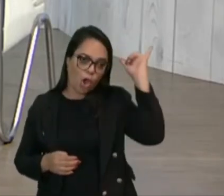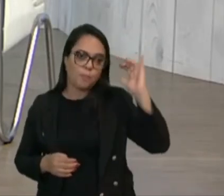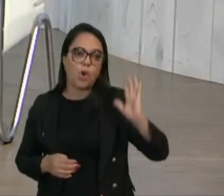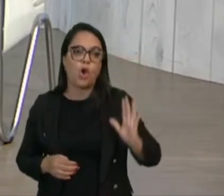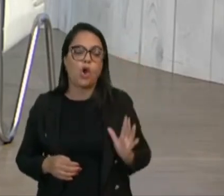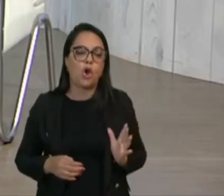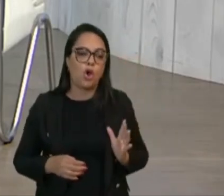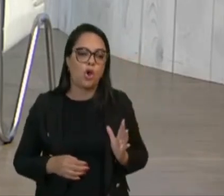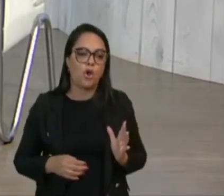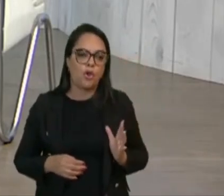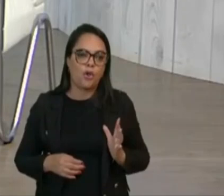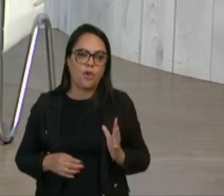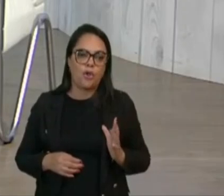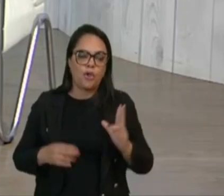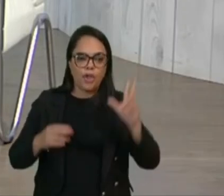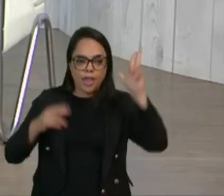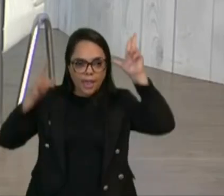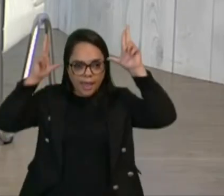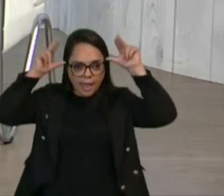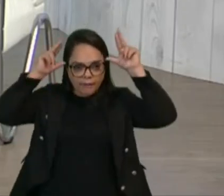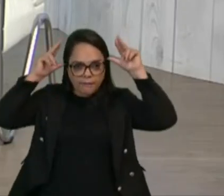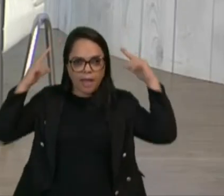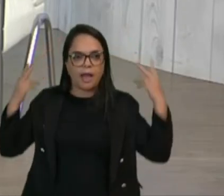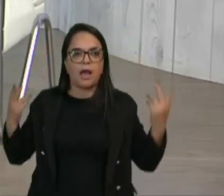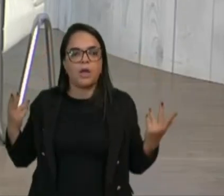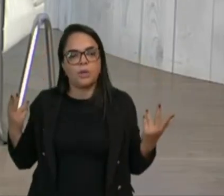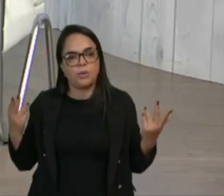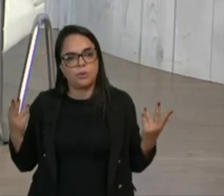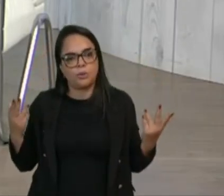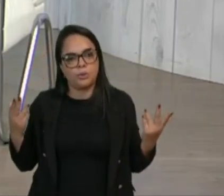né, silvestres, né, que a pena aí é